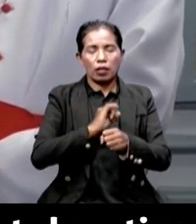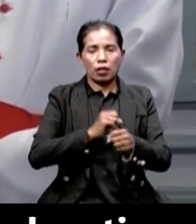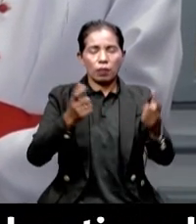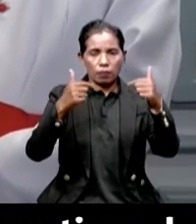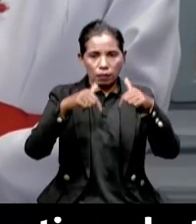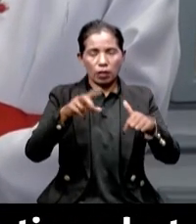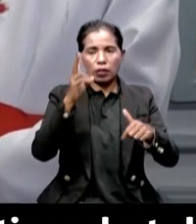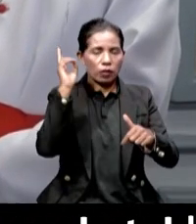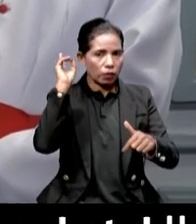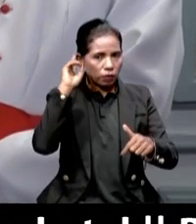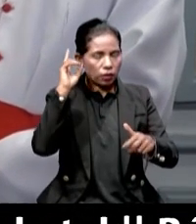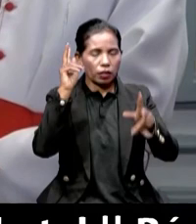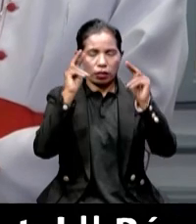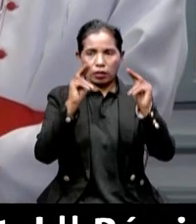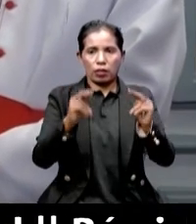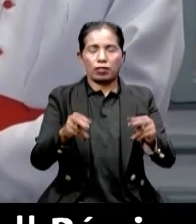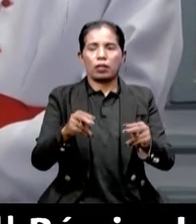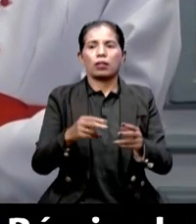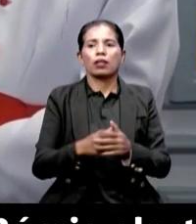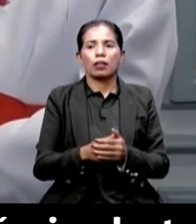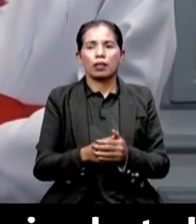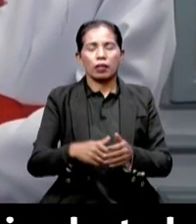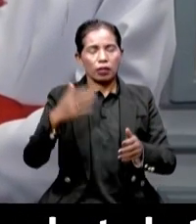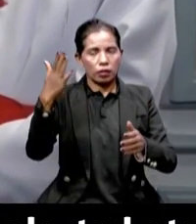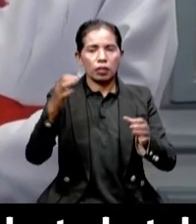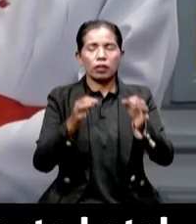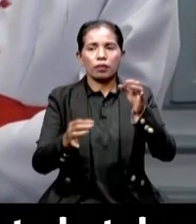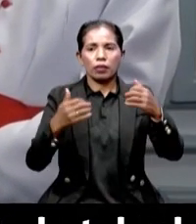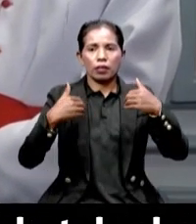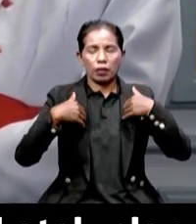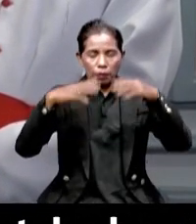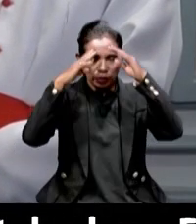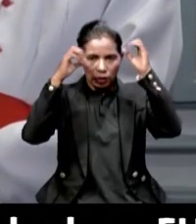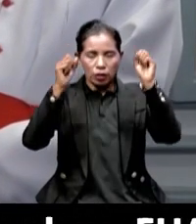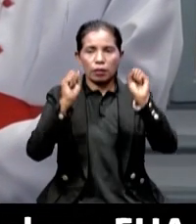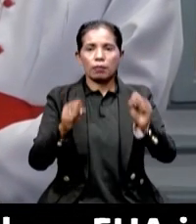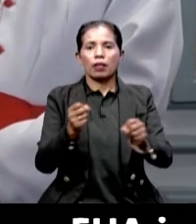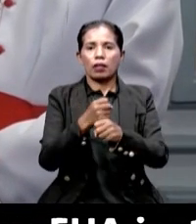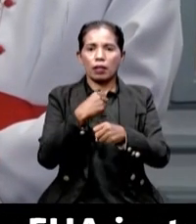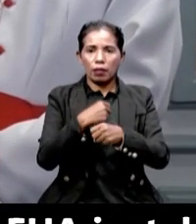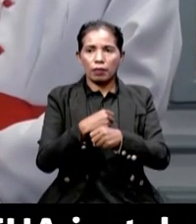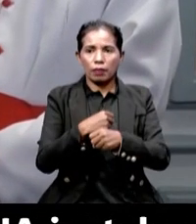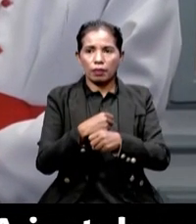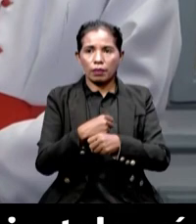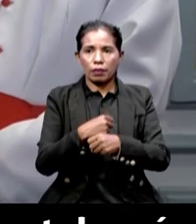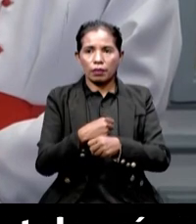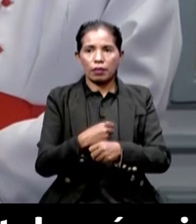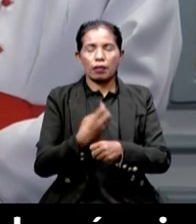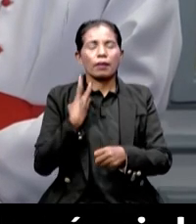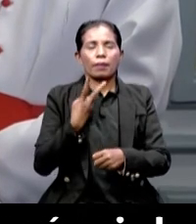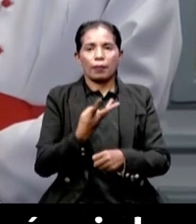honra, necessidade uma, de ir a Cari, presidência Belhalo, pronto, né,